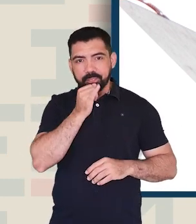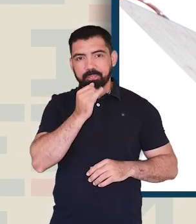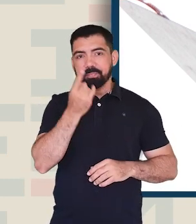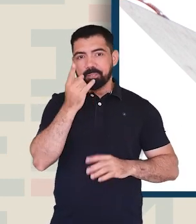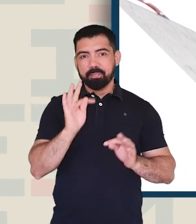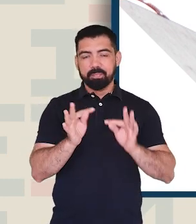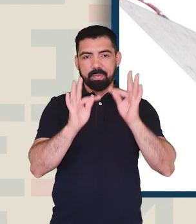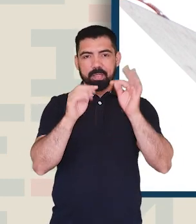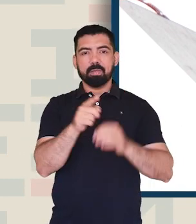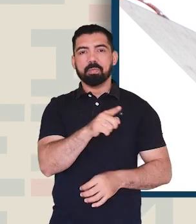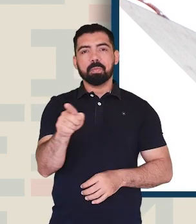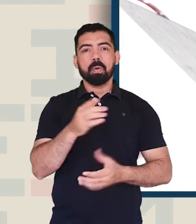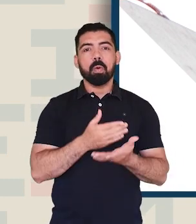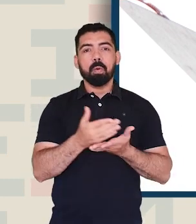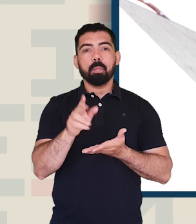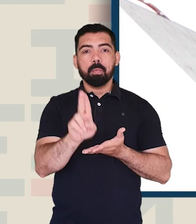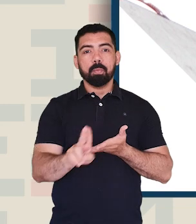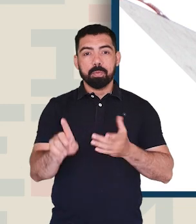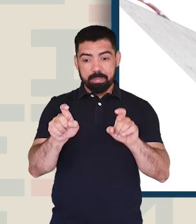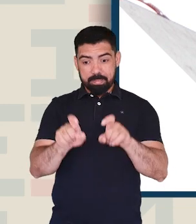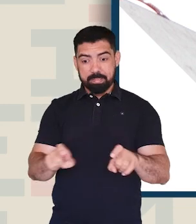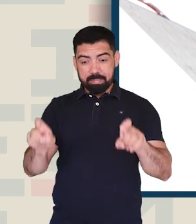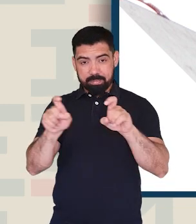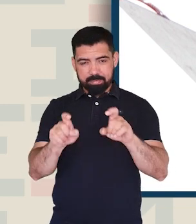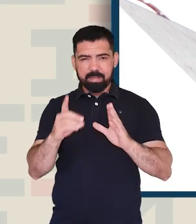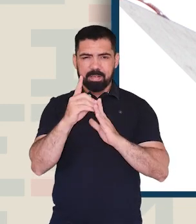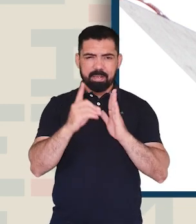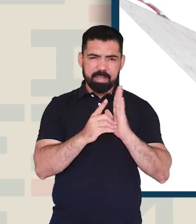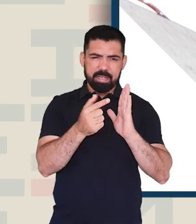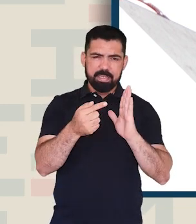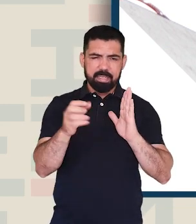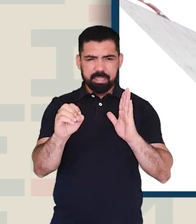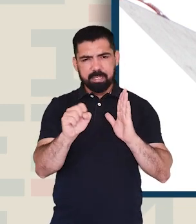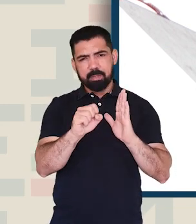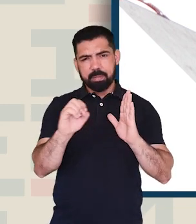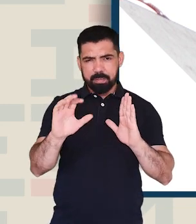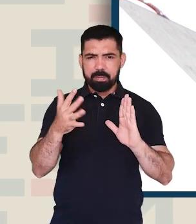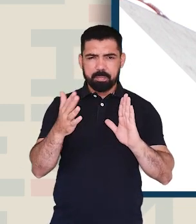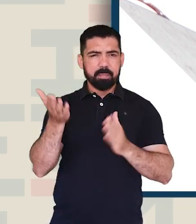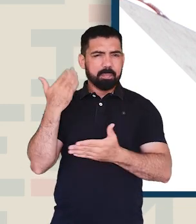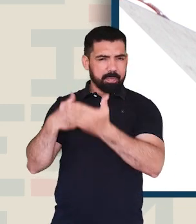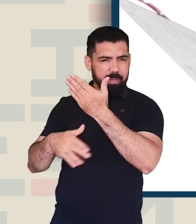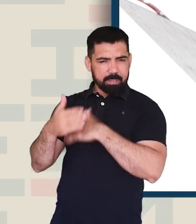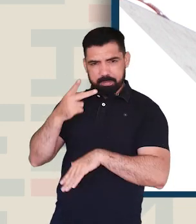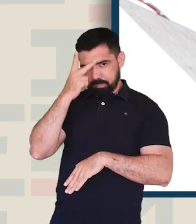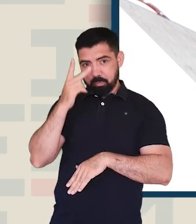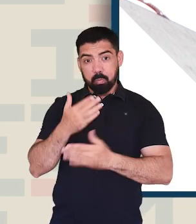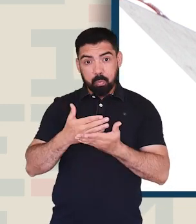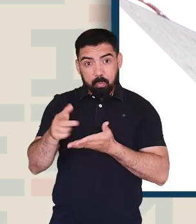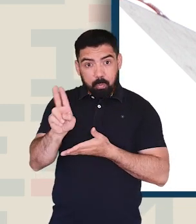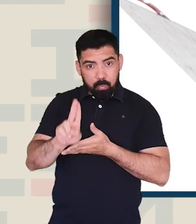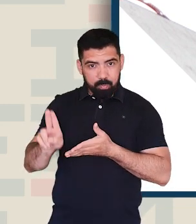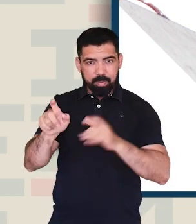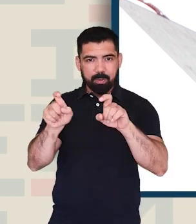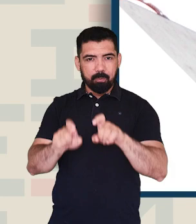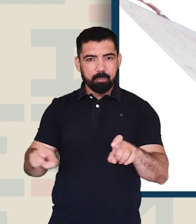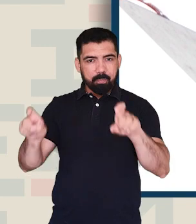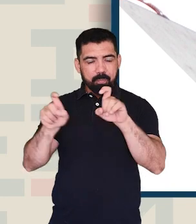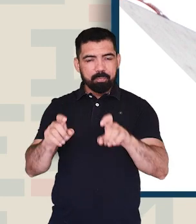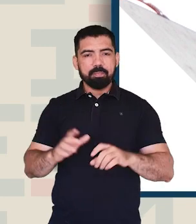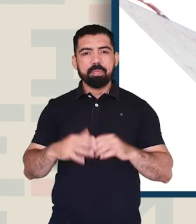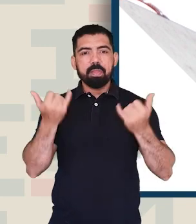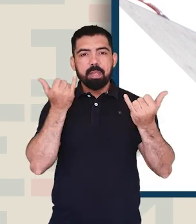aqui. Quem começou a trabalhar com computador nos anos 70 e 80, 70, 80, principalmente,